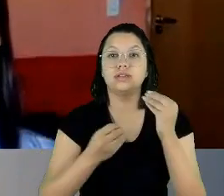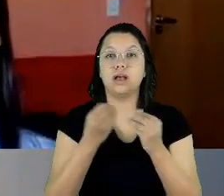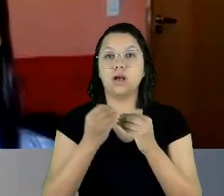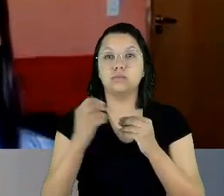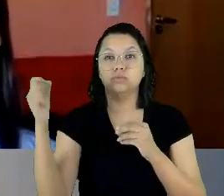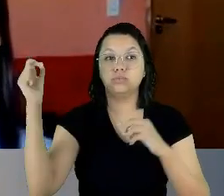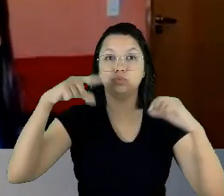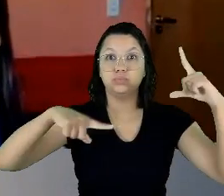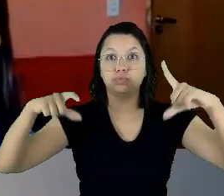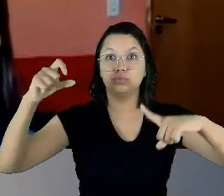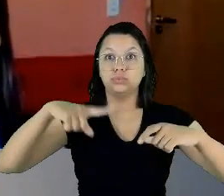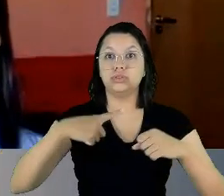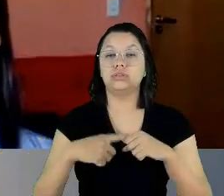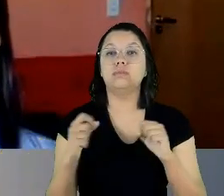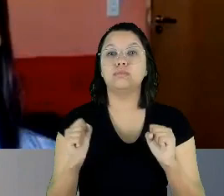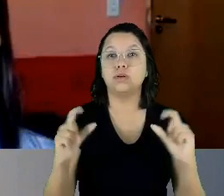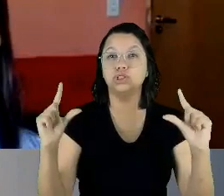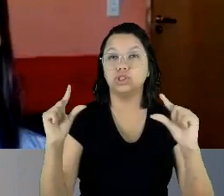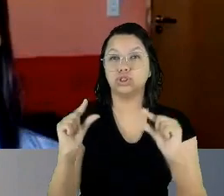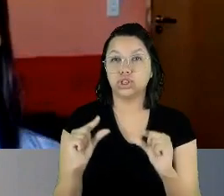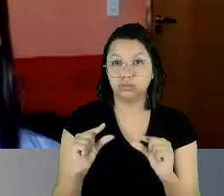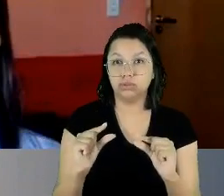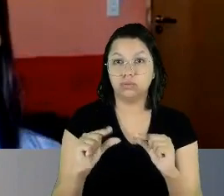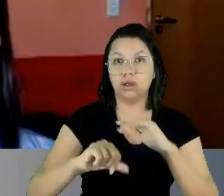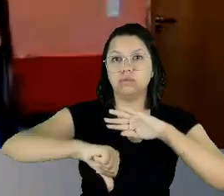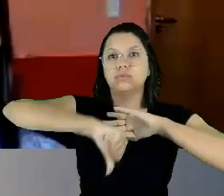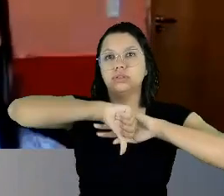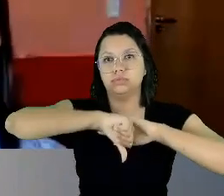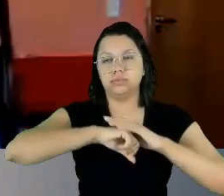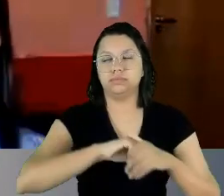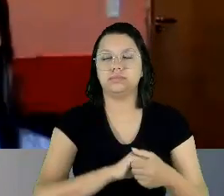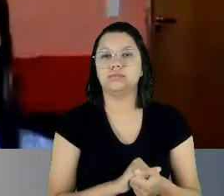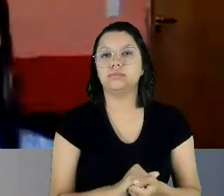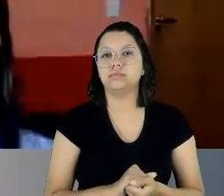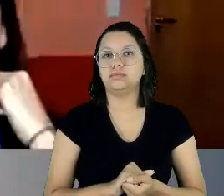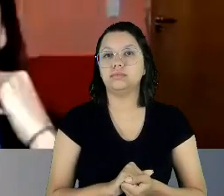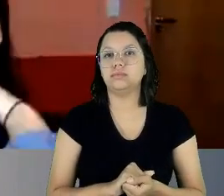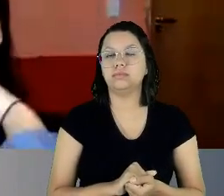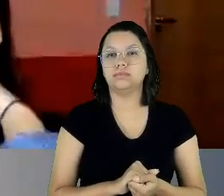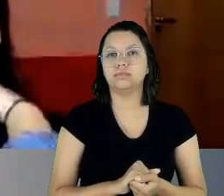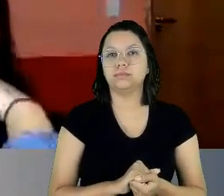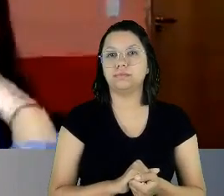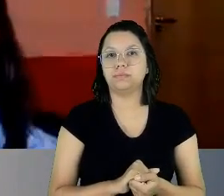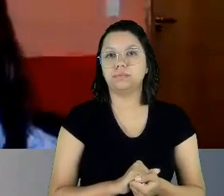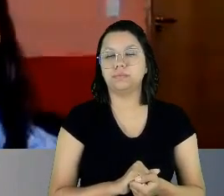a cidade pode fazer diminuir a criminalidade, né?